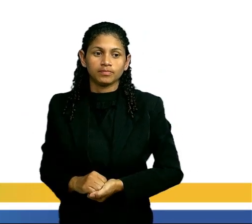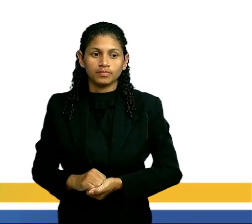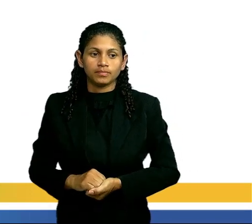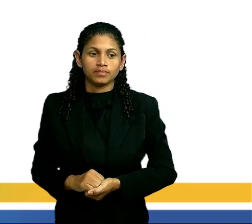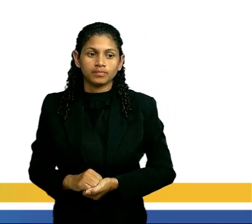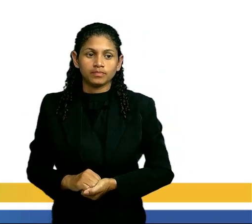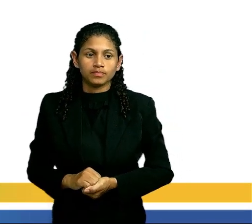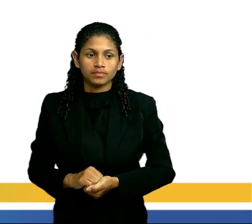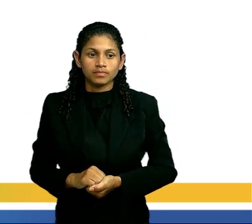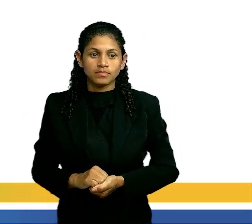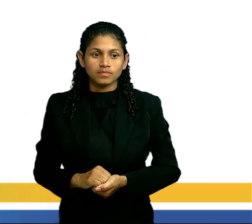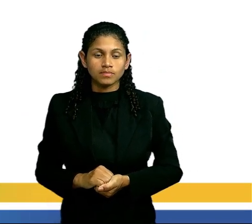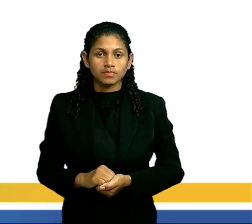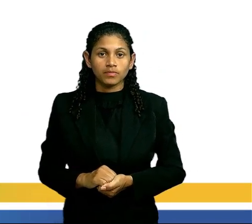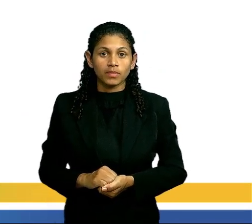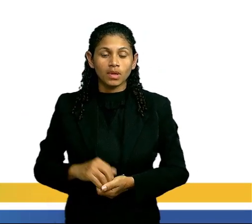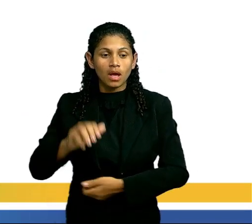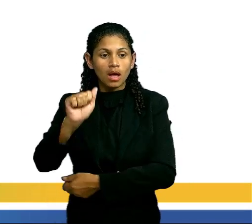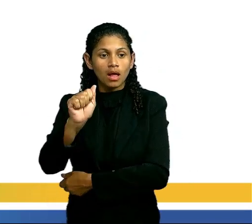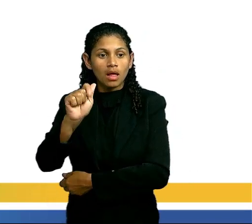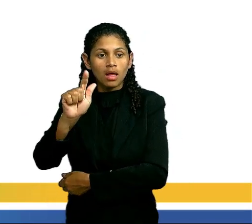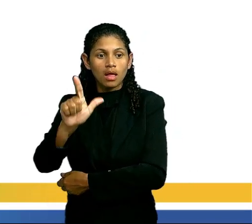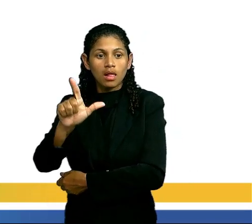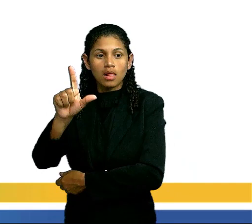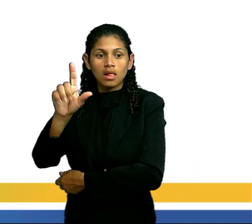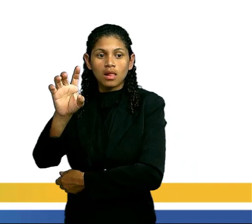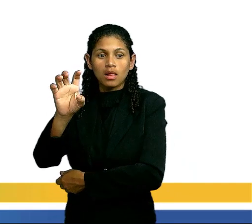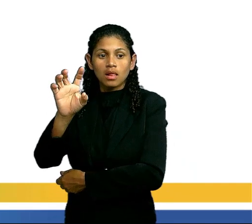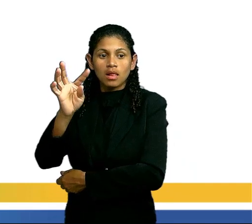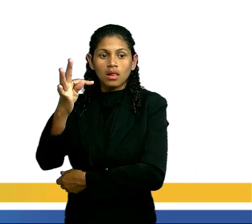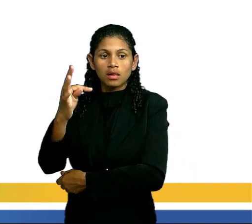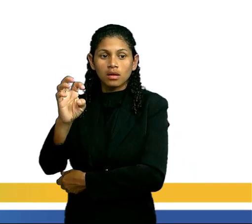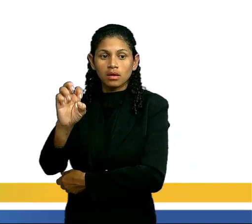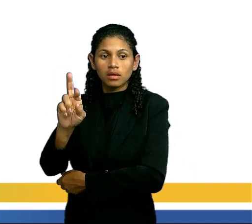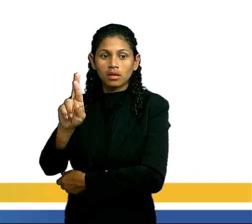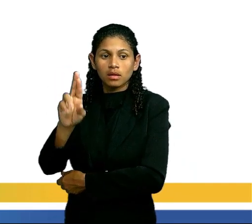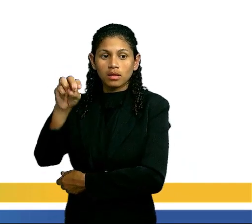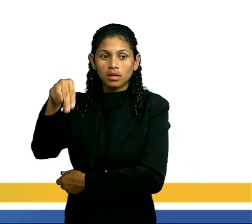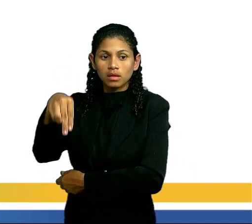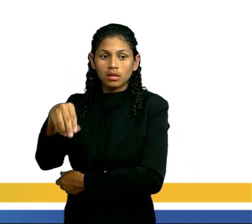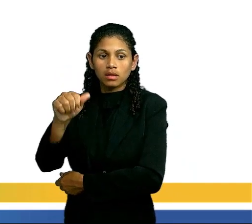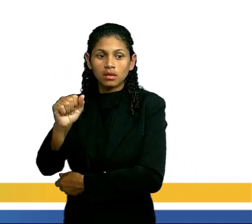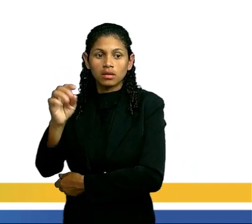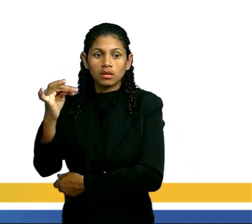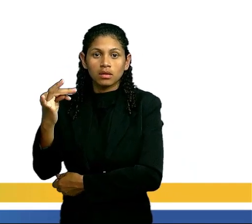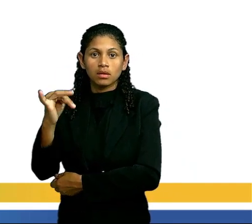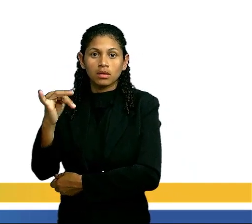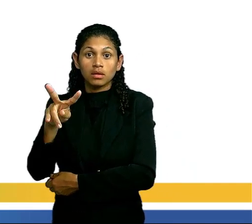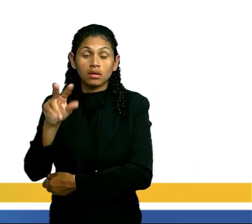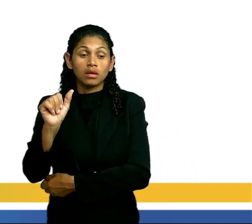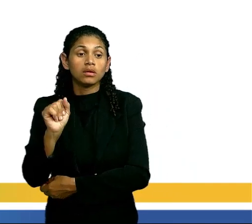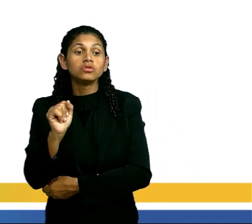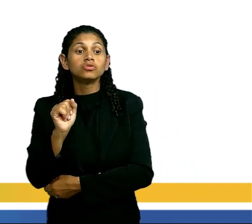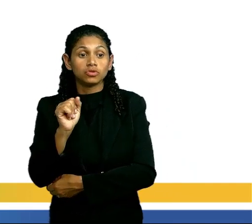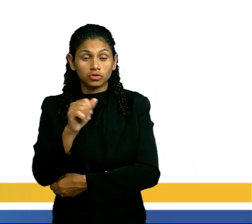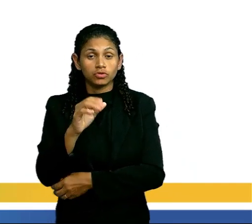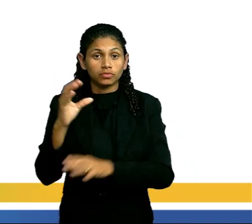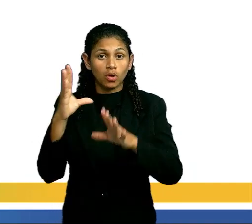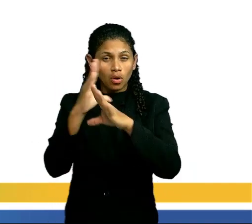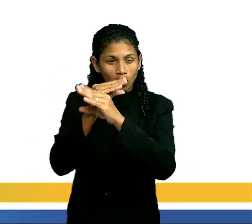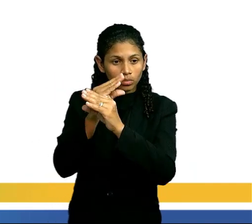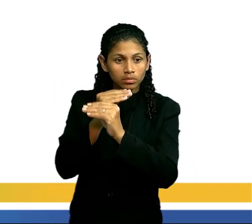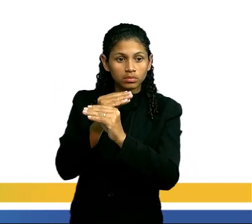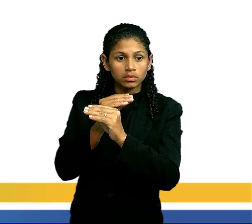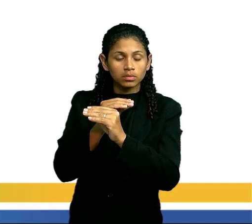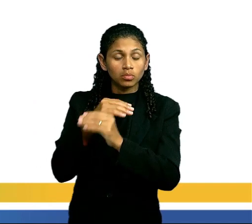também devem ter paralelismo obedecido. O que é esse tal de paralelismo? É quando